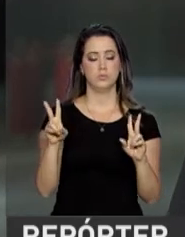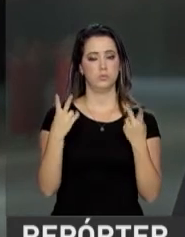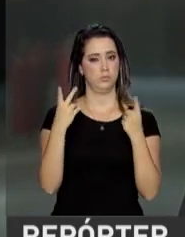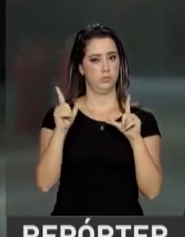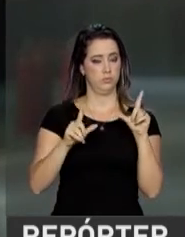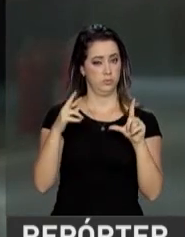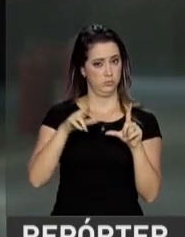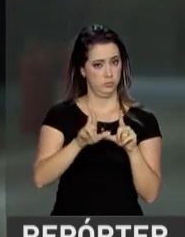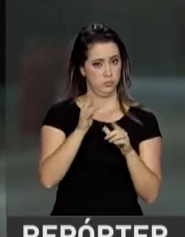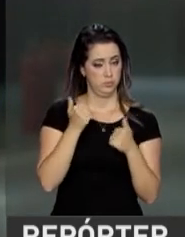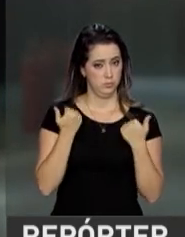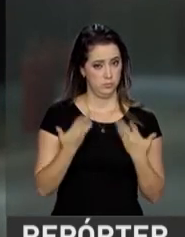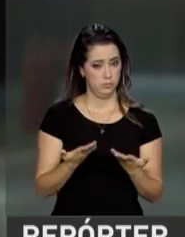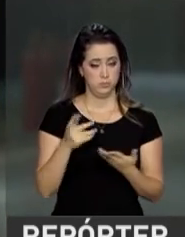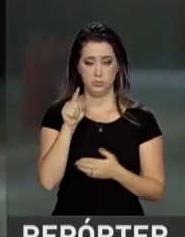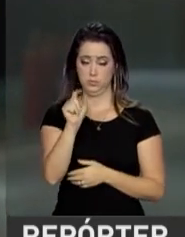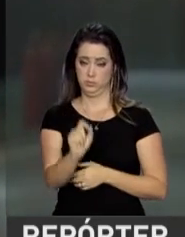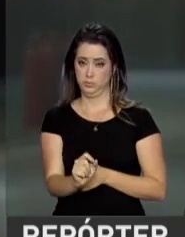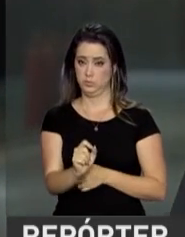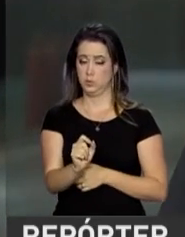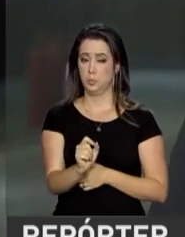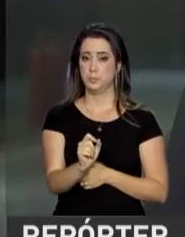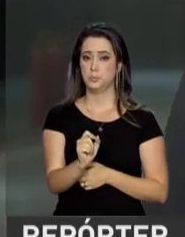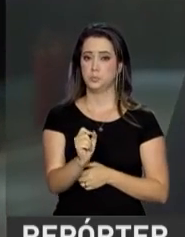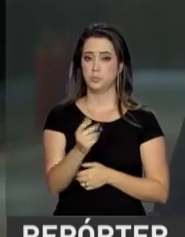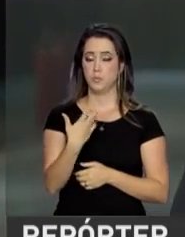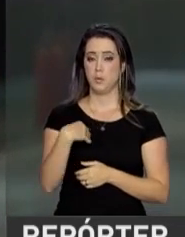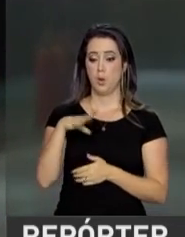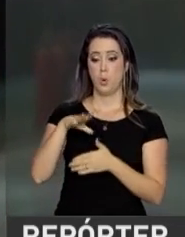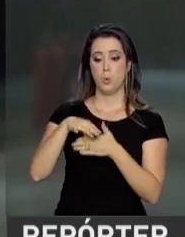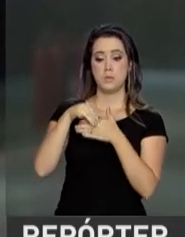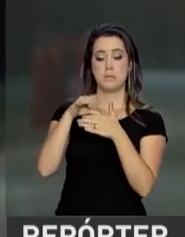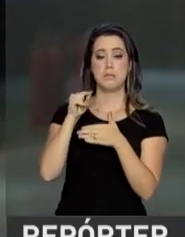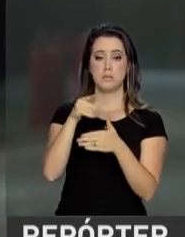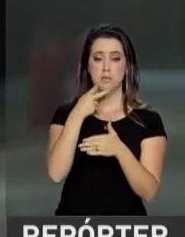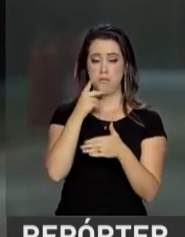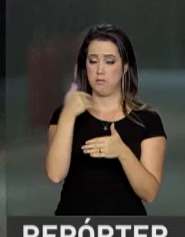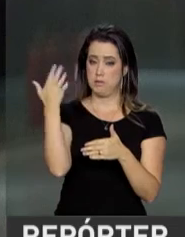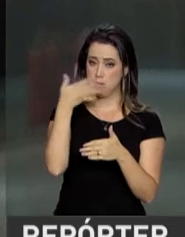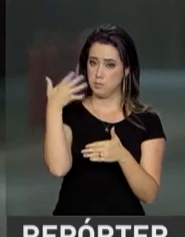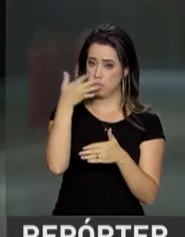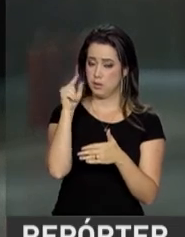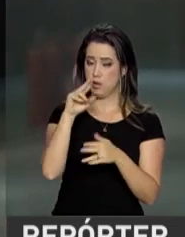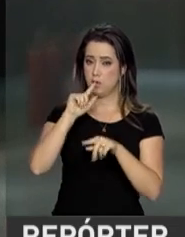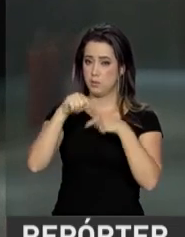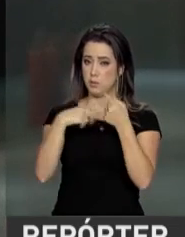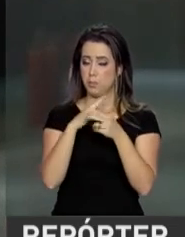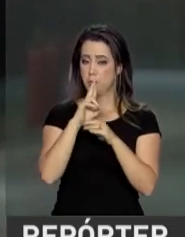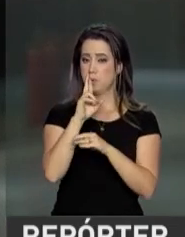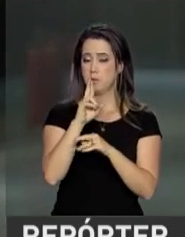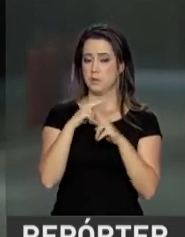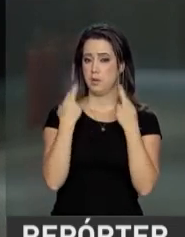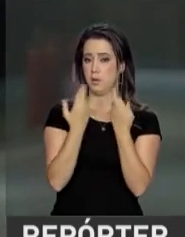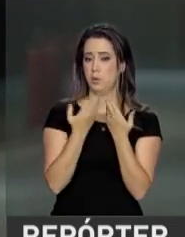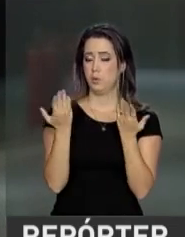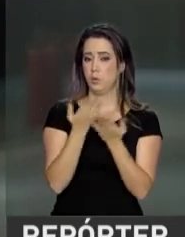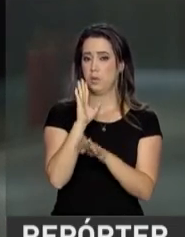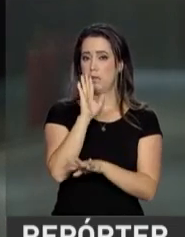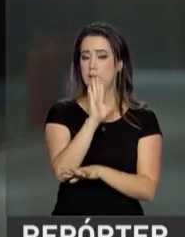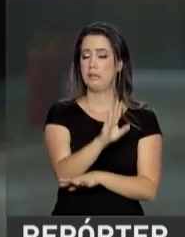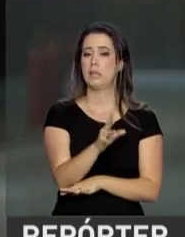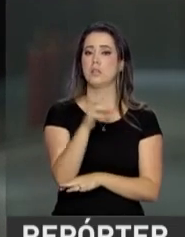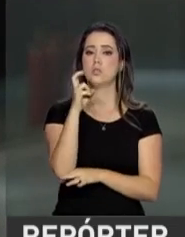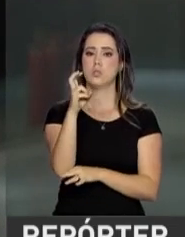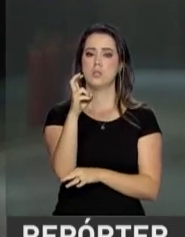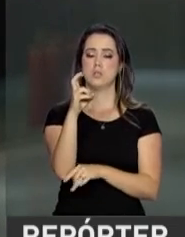assiste olha só alessandra as autoridades explicaram depois dessa reunião que aconteceu agora à tarde aqui no palácio do planalto que cinco